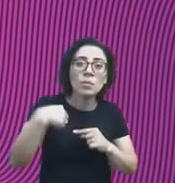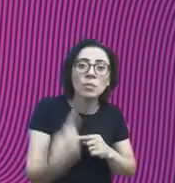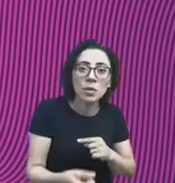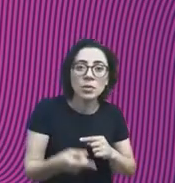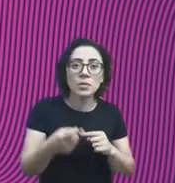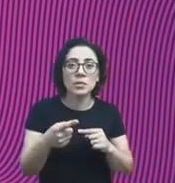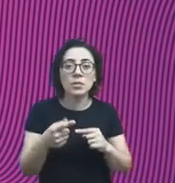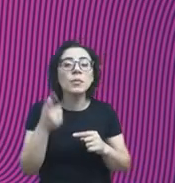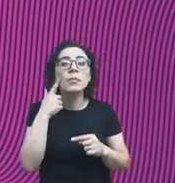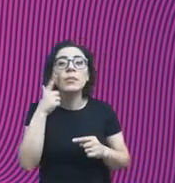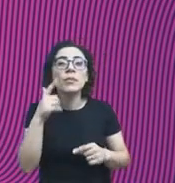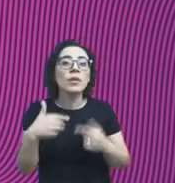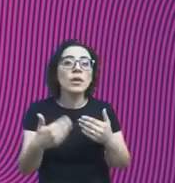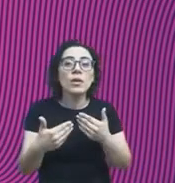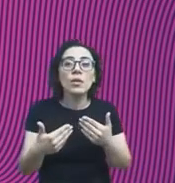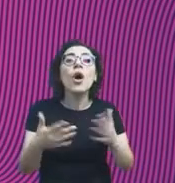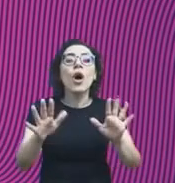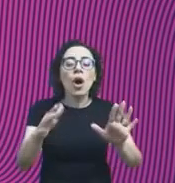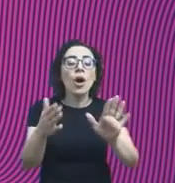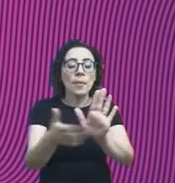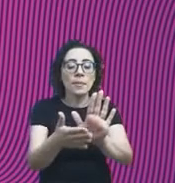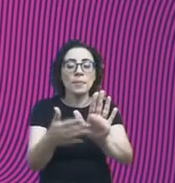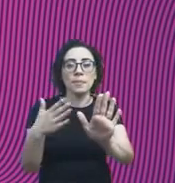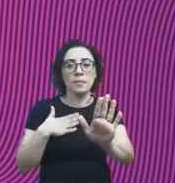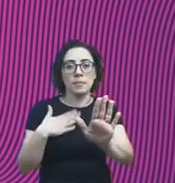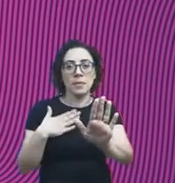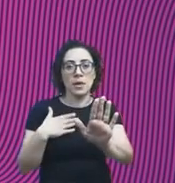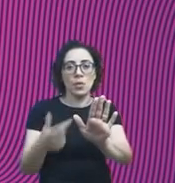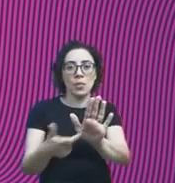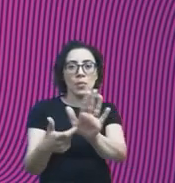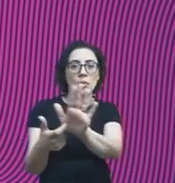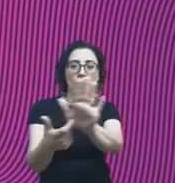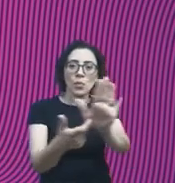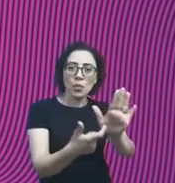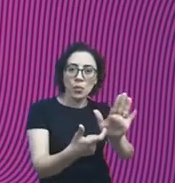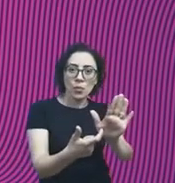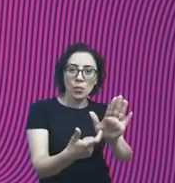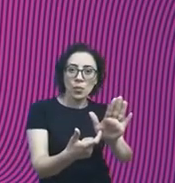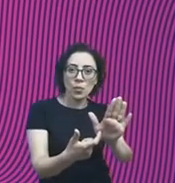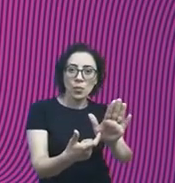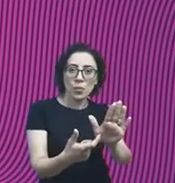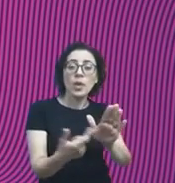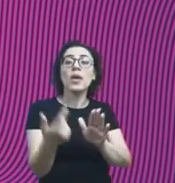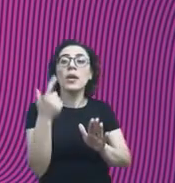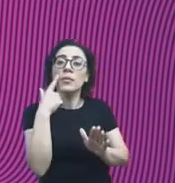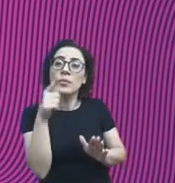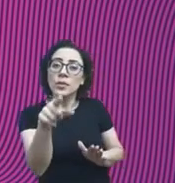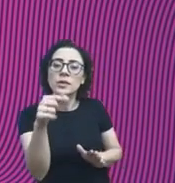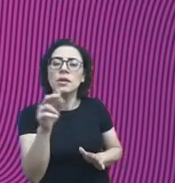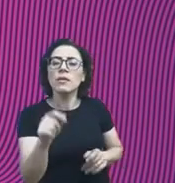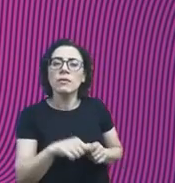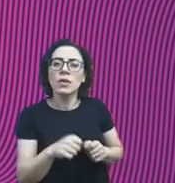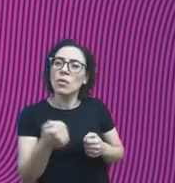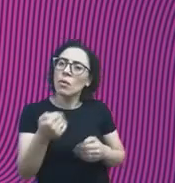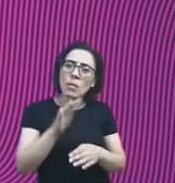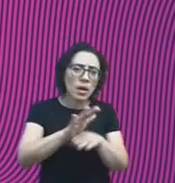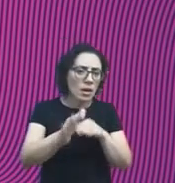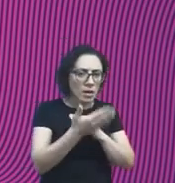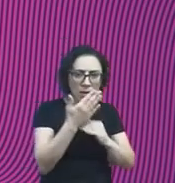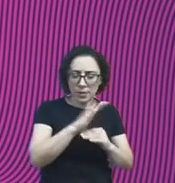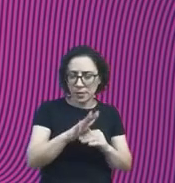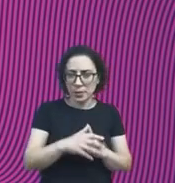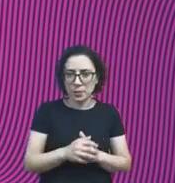meus indicadores. A propósito, nós temos também o programa de desfecho clínico.